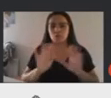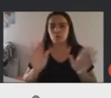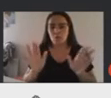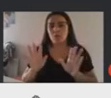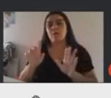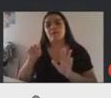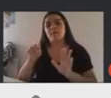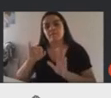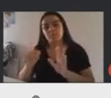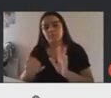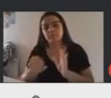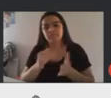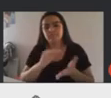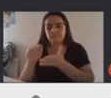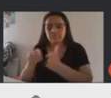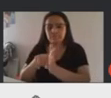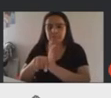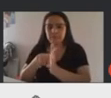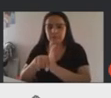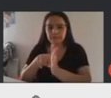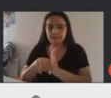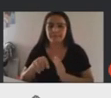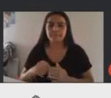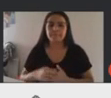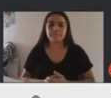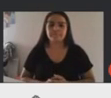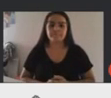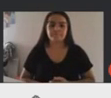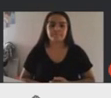o INCEP-OES.